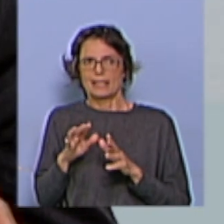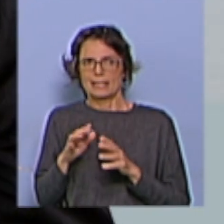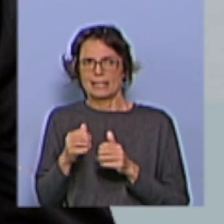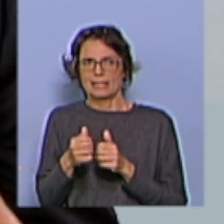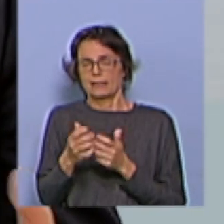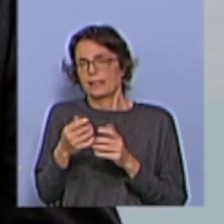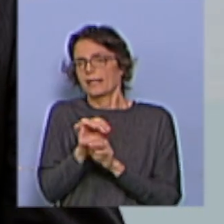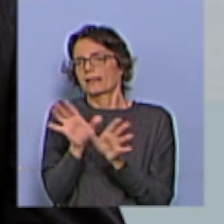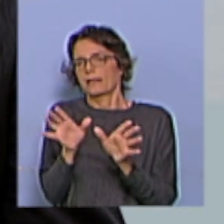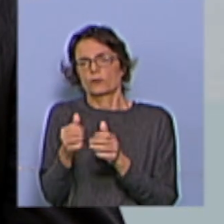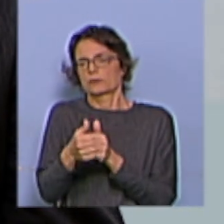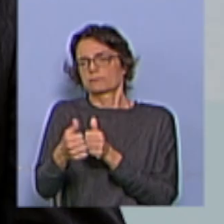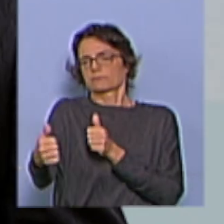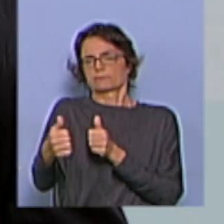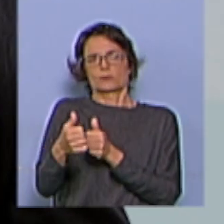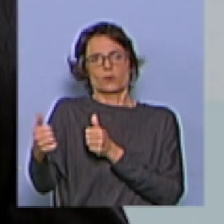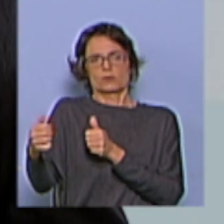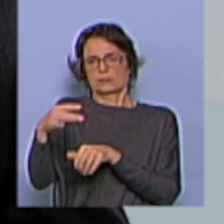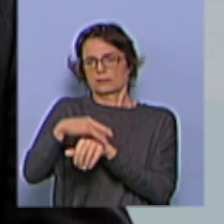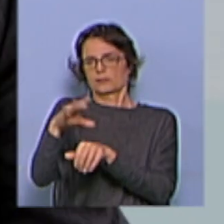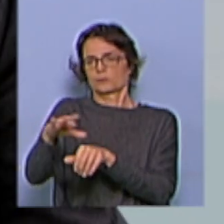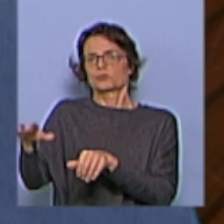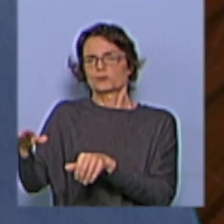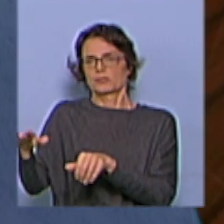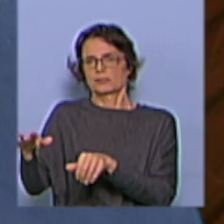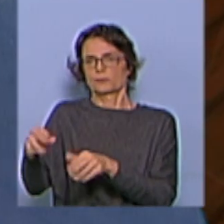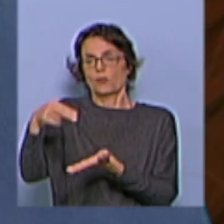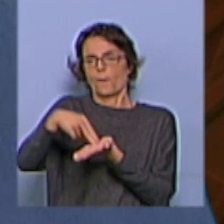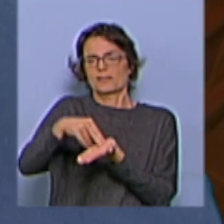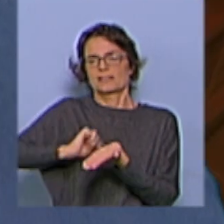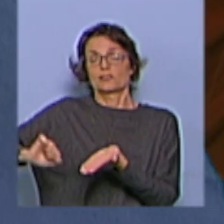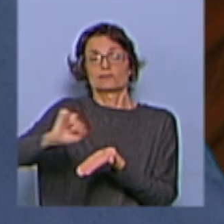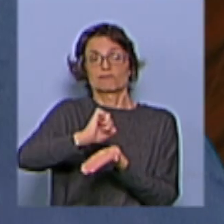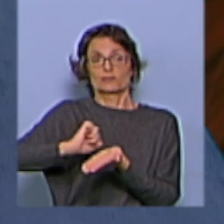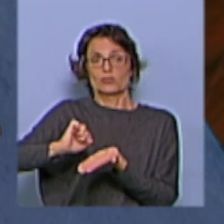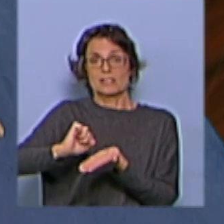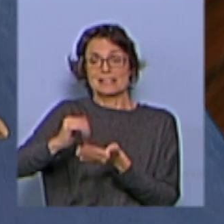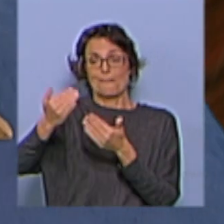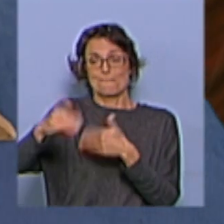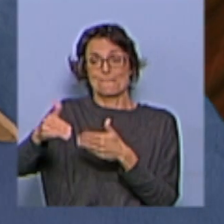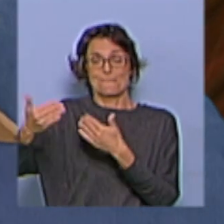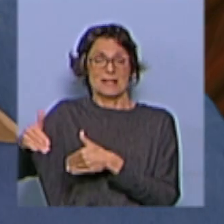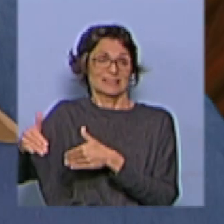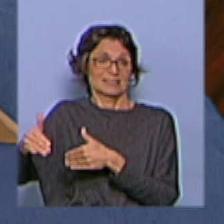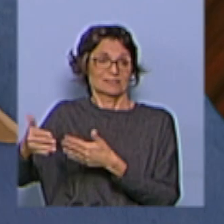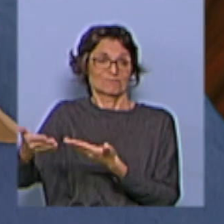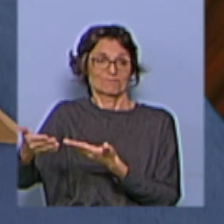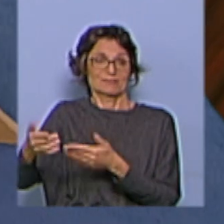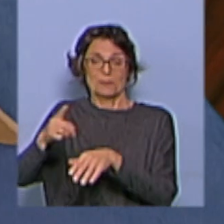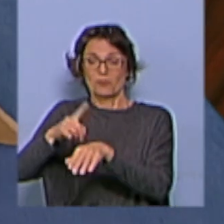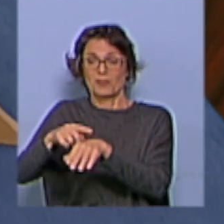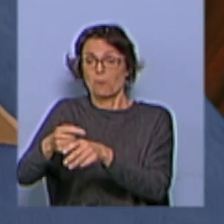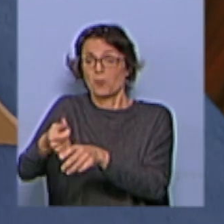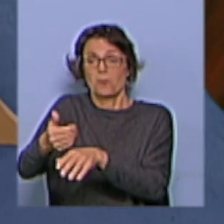afastava naturalmente dos próprios doentes. A nossa presença era muito limitada no tempo, para assim de